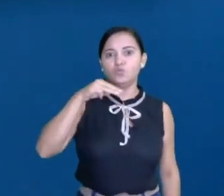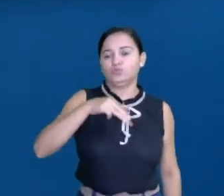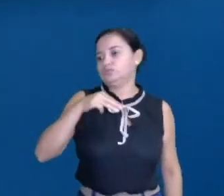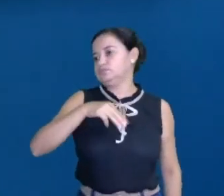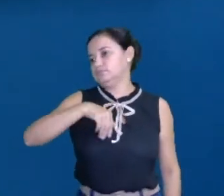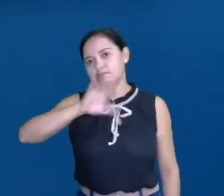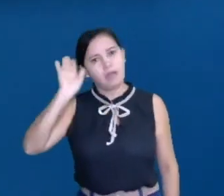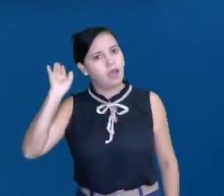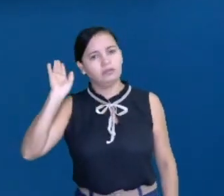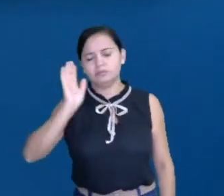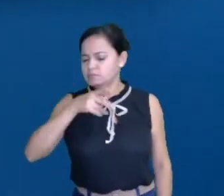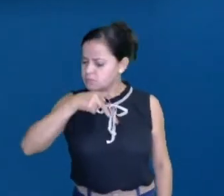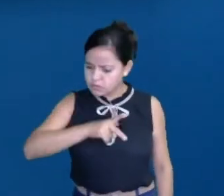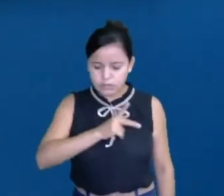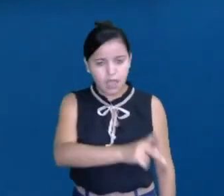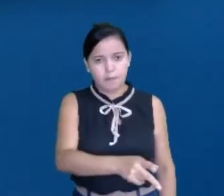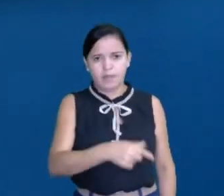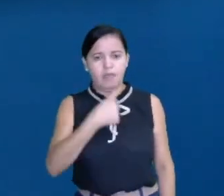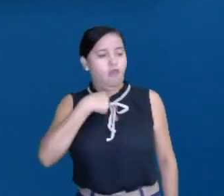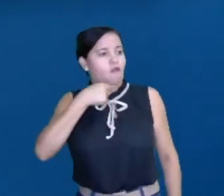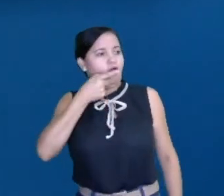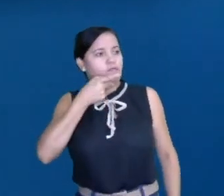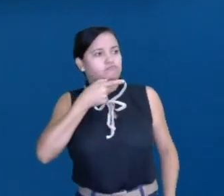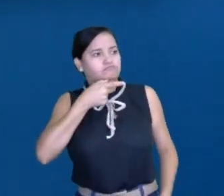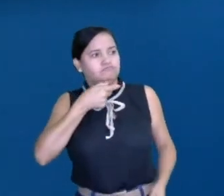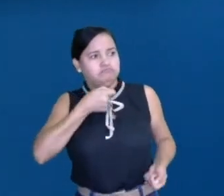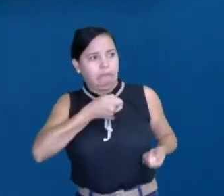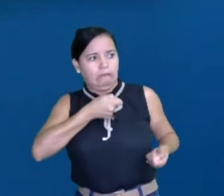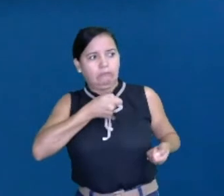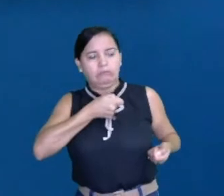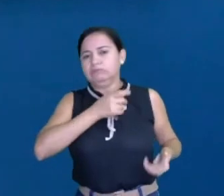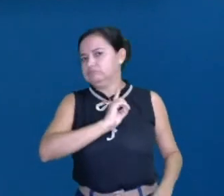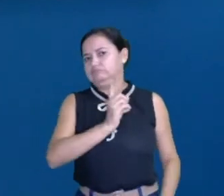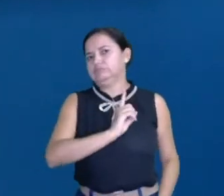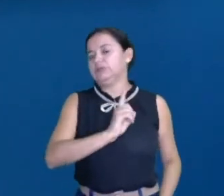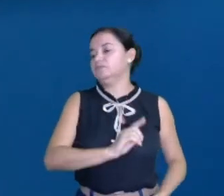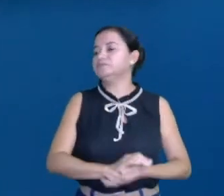contração involuntária, nós não controlamos nosso ritmo cardíaco.